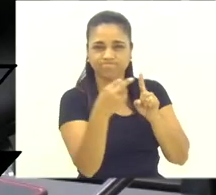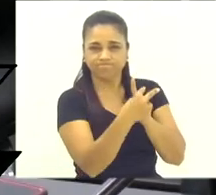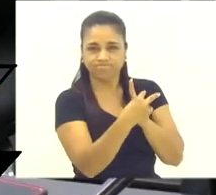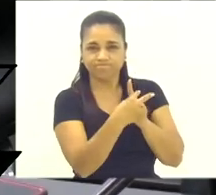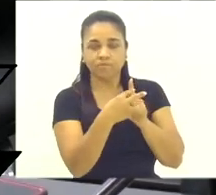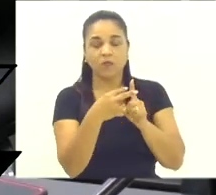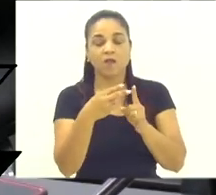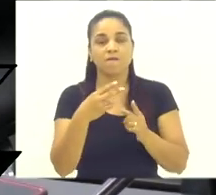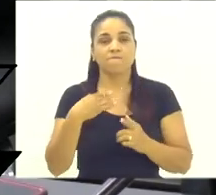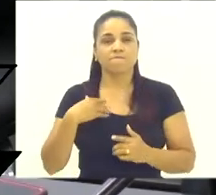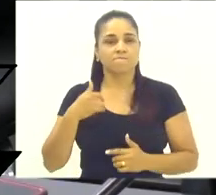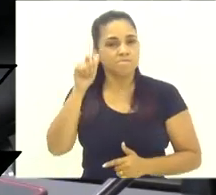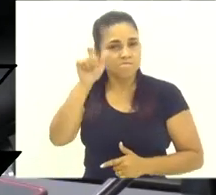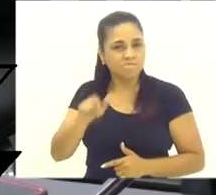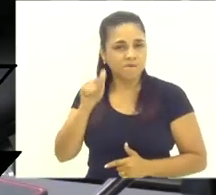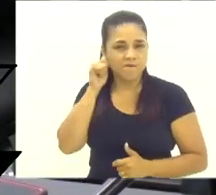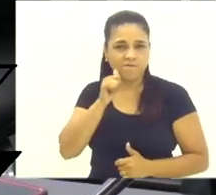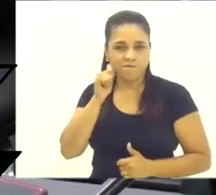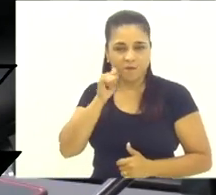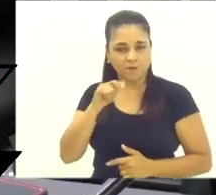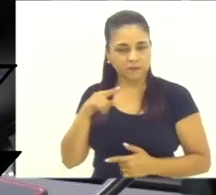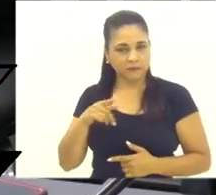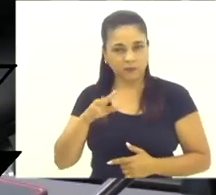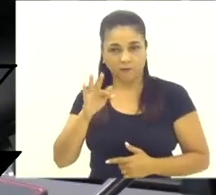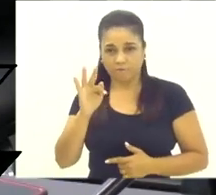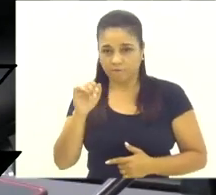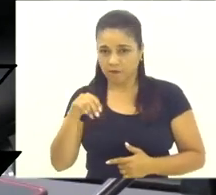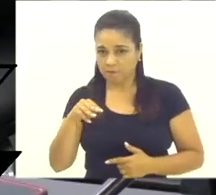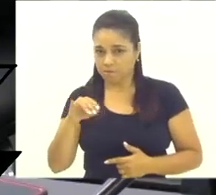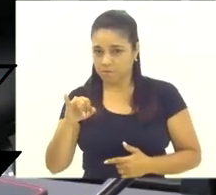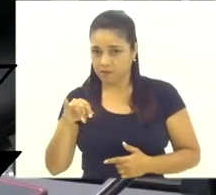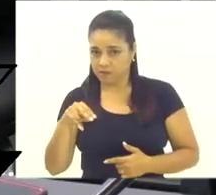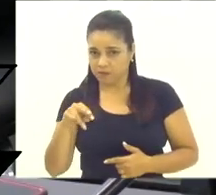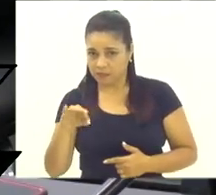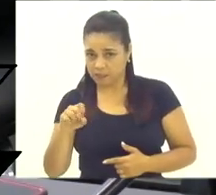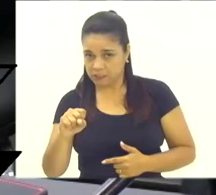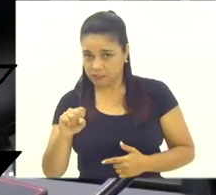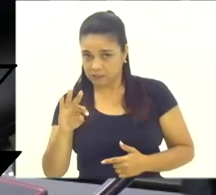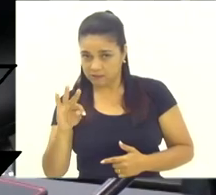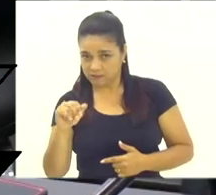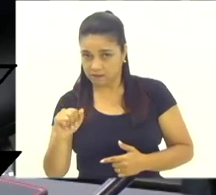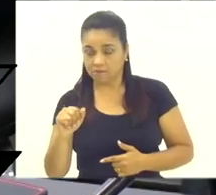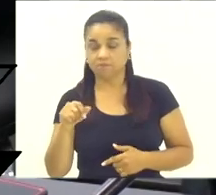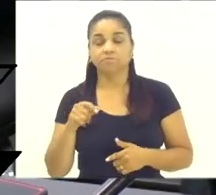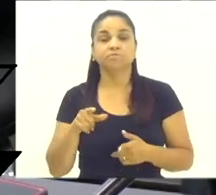feminista das mulheres e quando a gente sabe que o desenvolvimento das